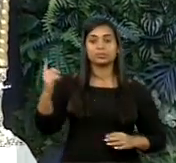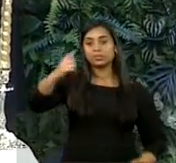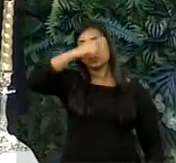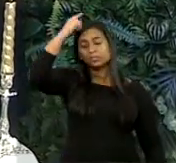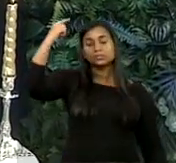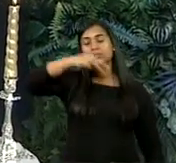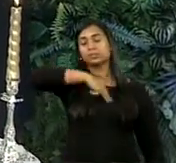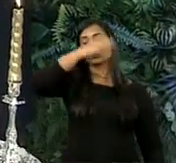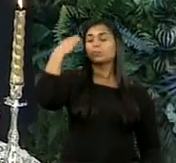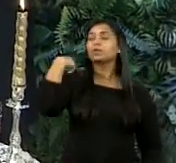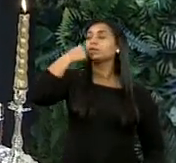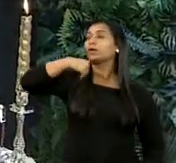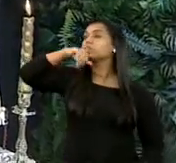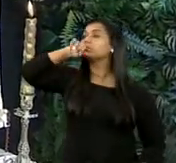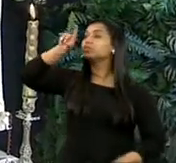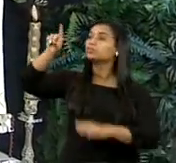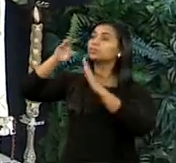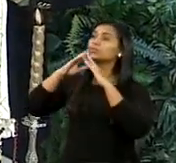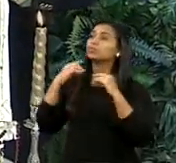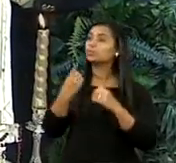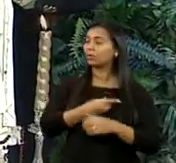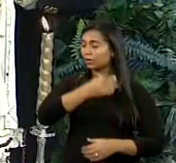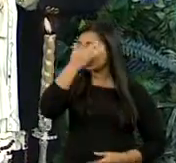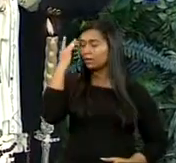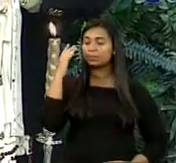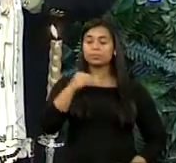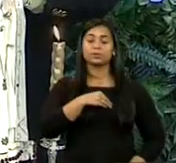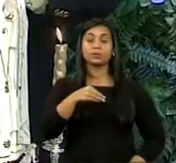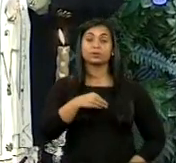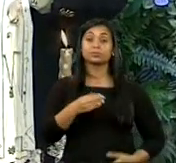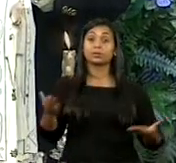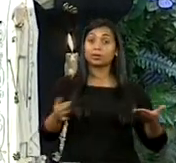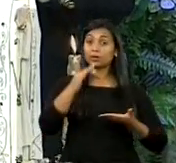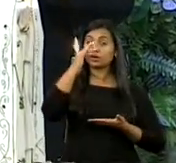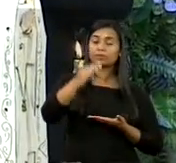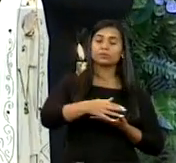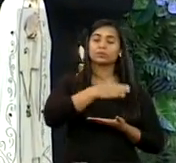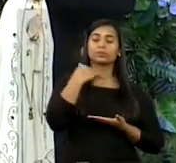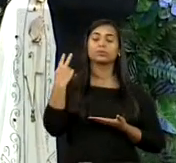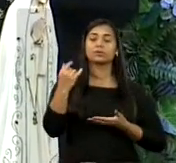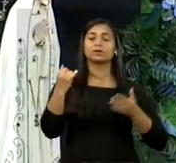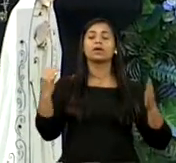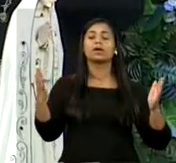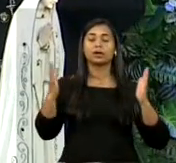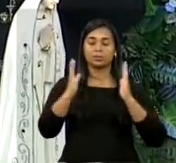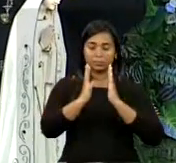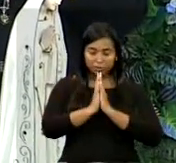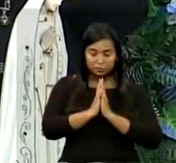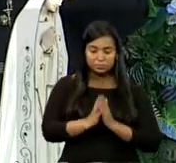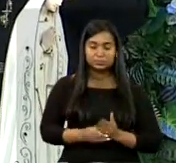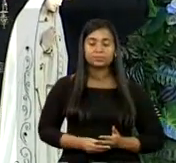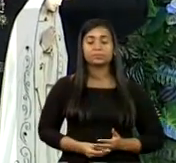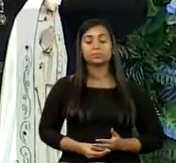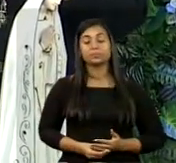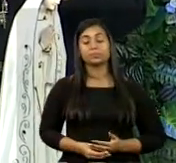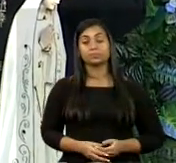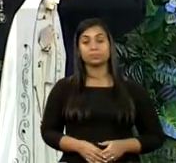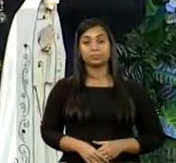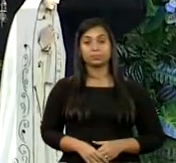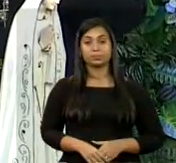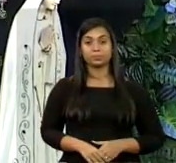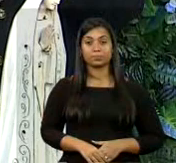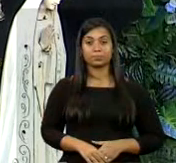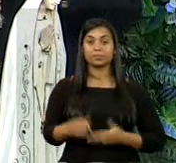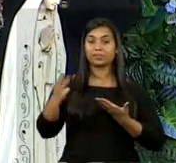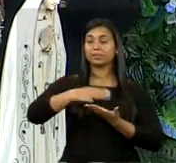Jesus. Santa Maria, Mãe de Deus, rogai por nós, pecadores, agora e na hora de nossa